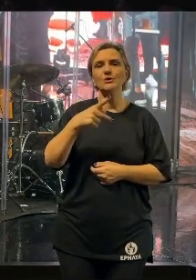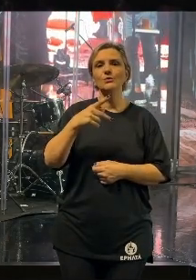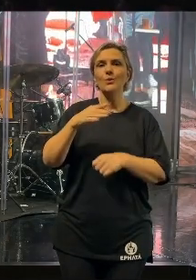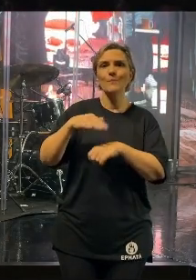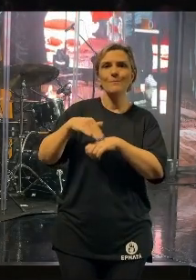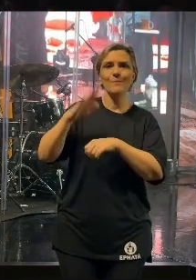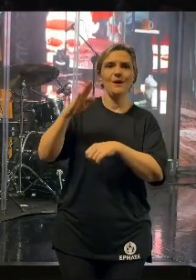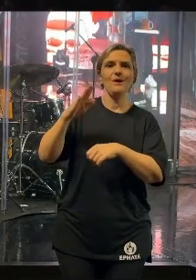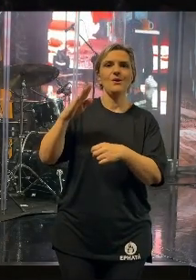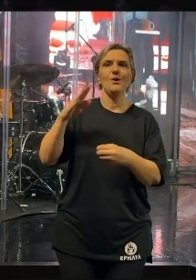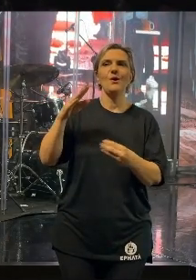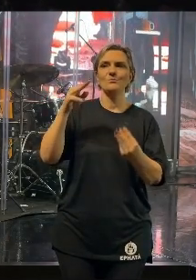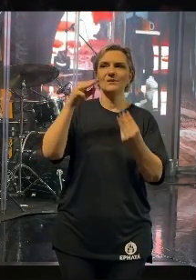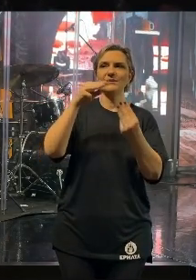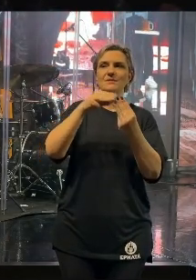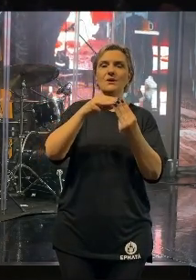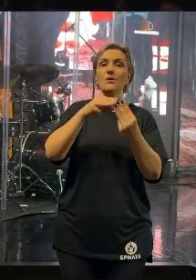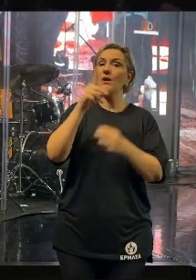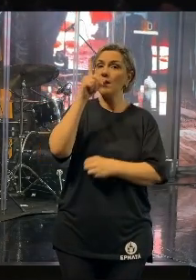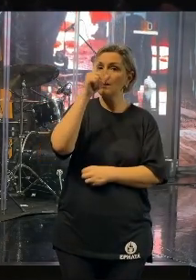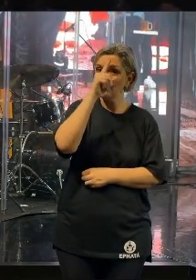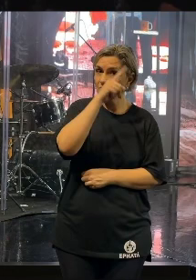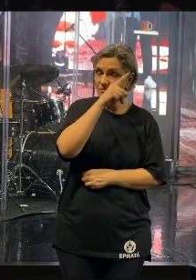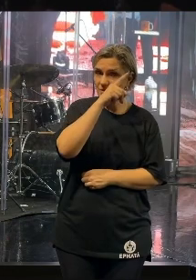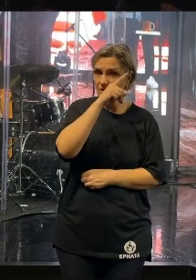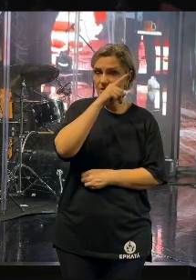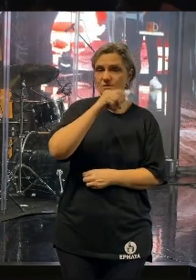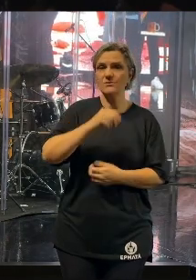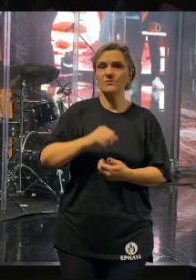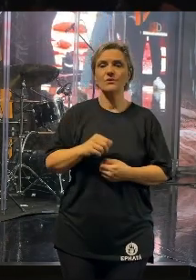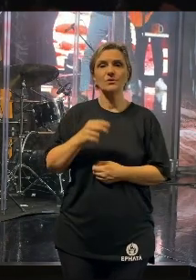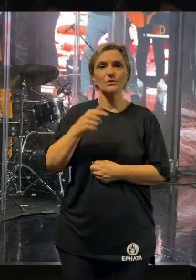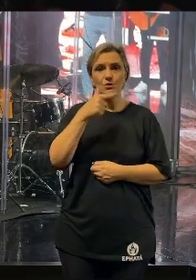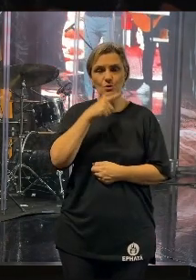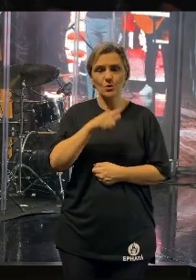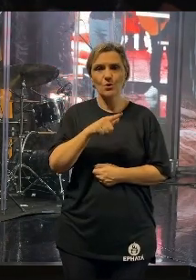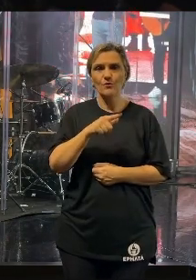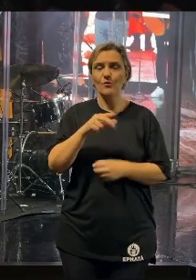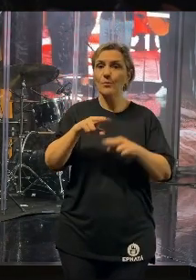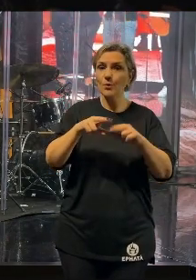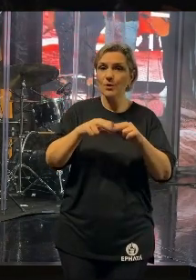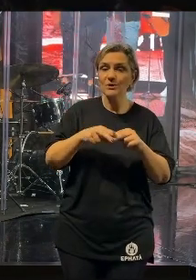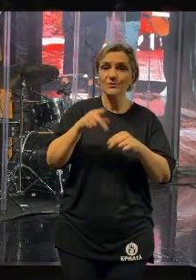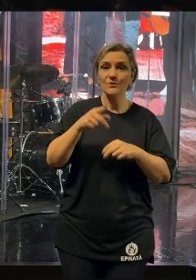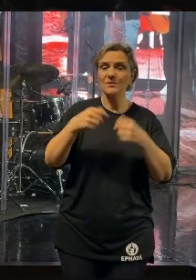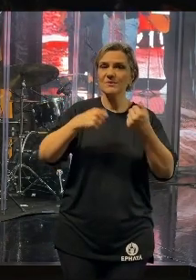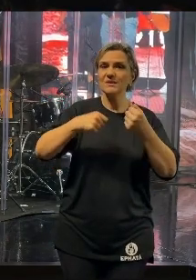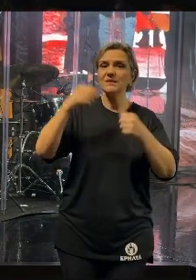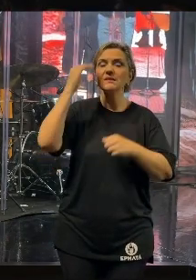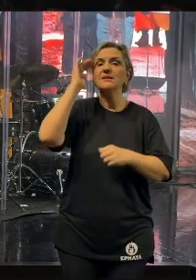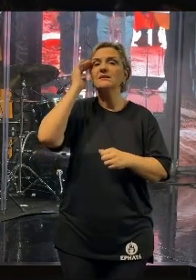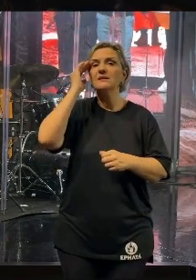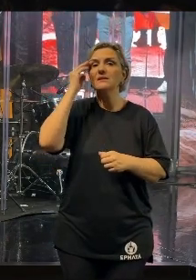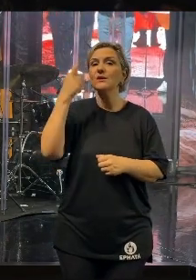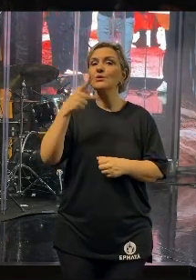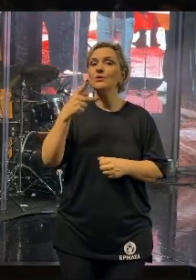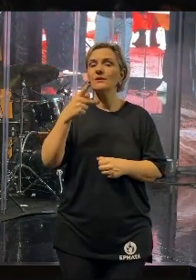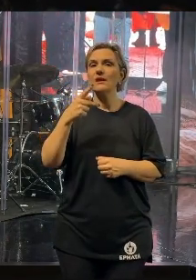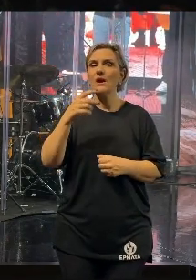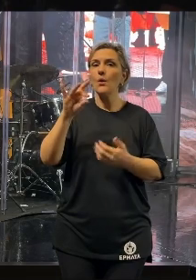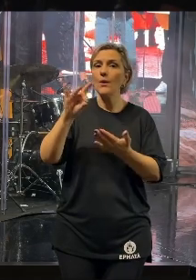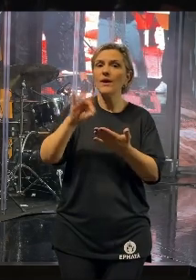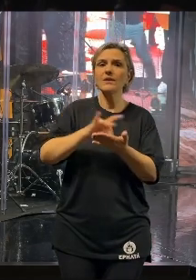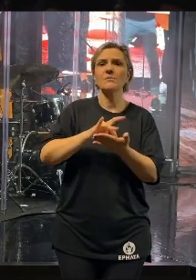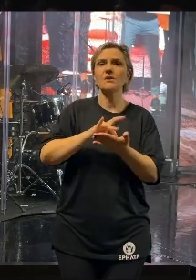missão. É difícil, né? Eu vou repetir. É por isso que você precisa entender que o teu inimigo,